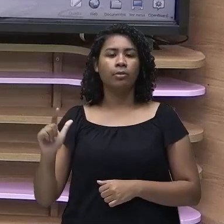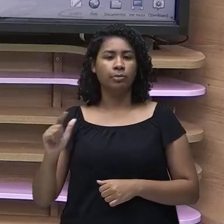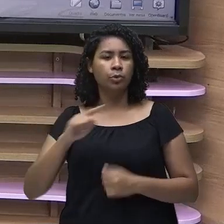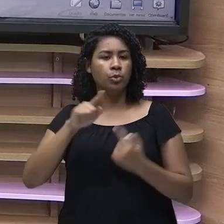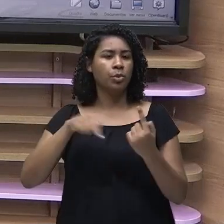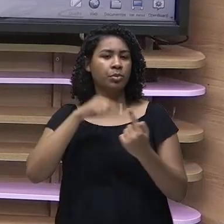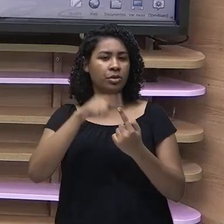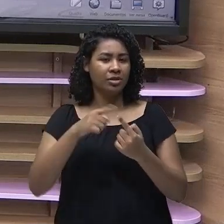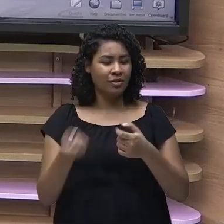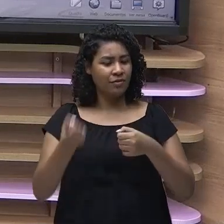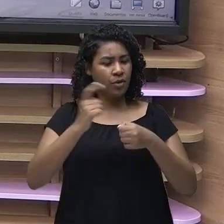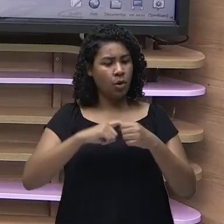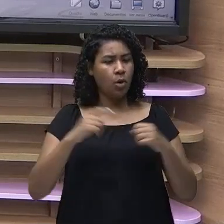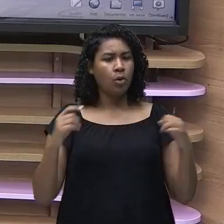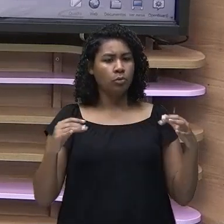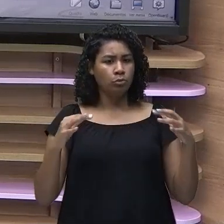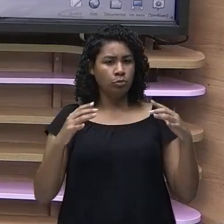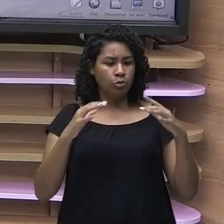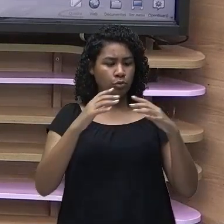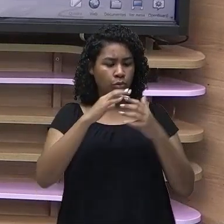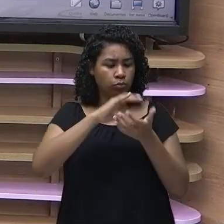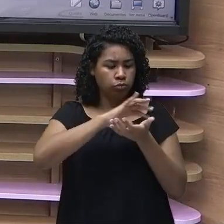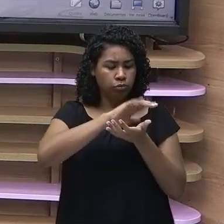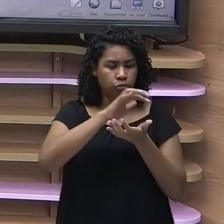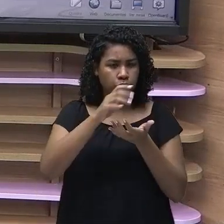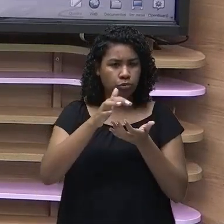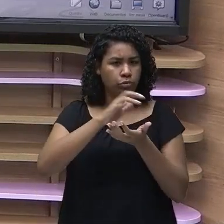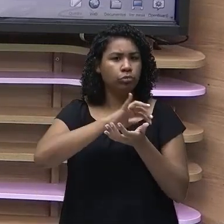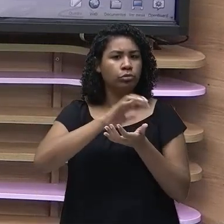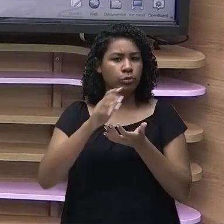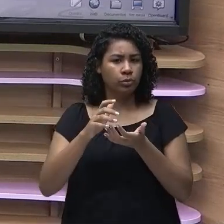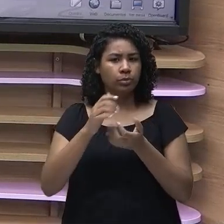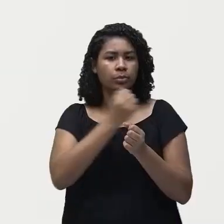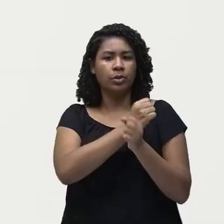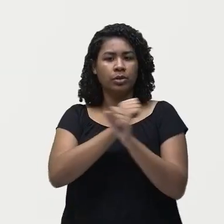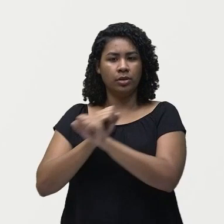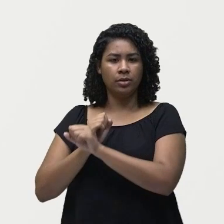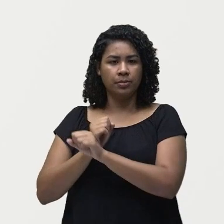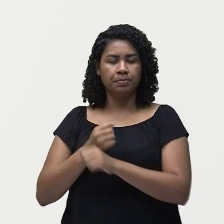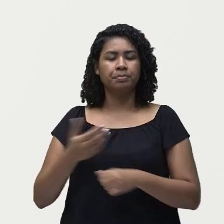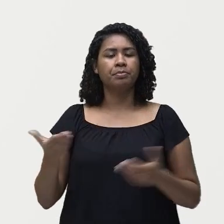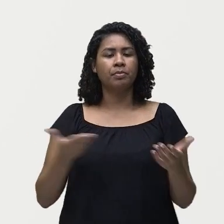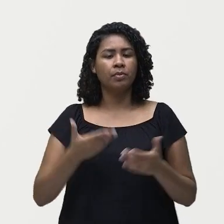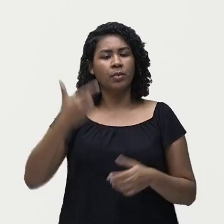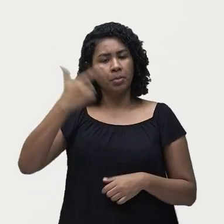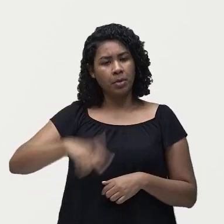dessa camada. A gente vai observar mais informações sobre o protocolo de